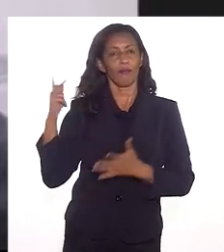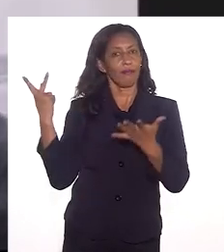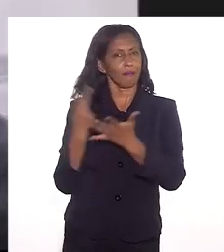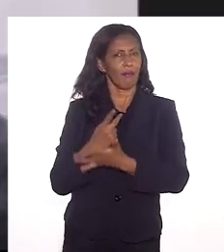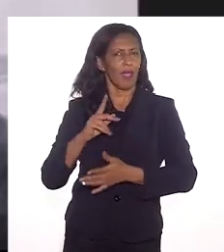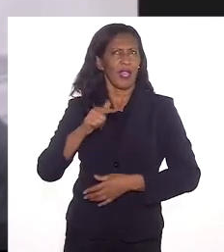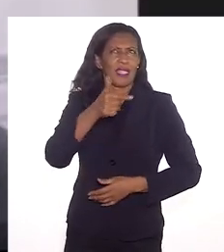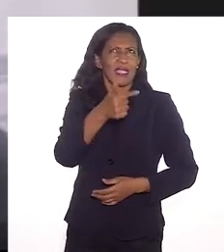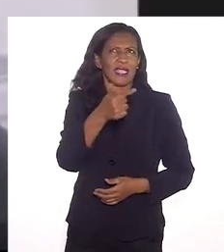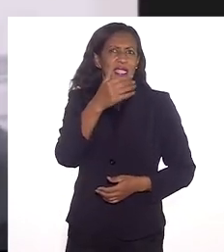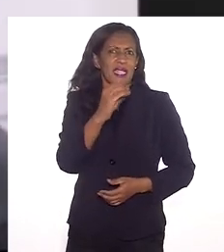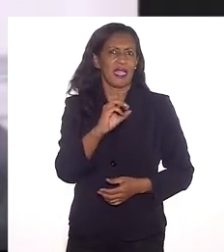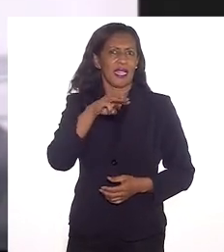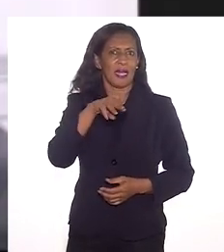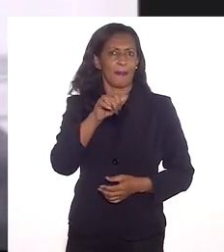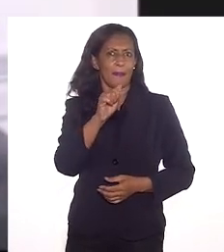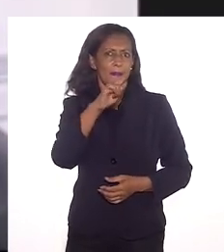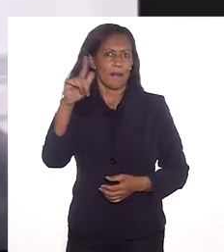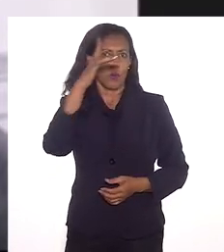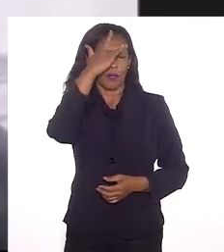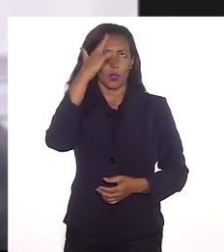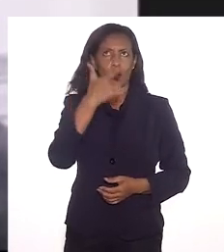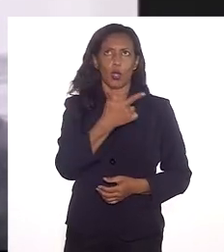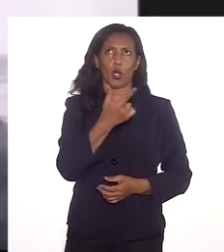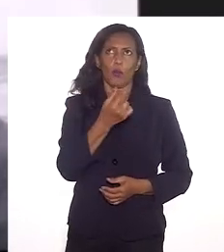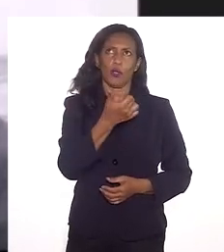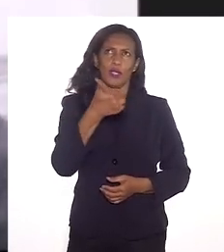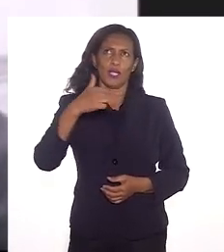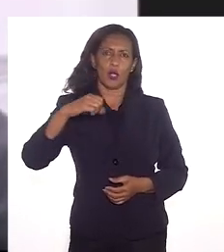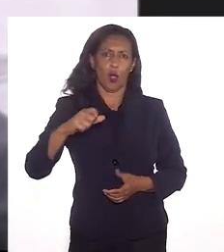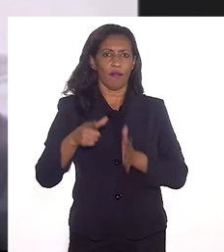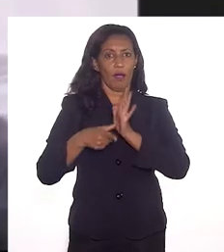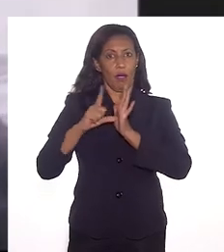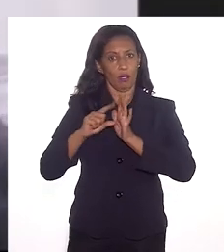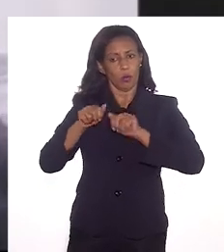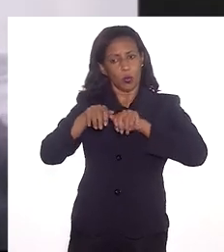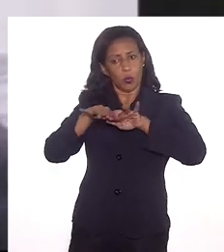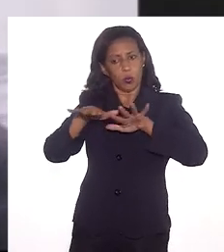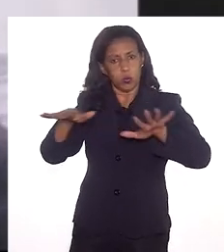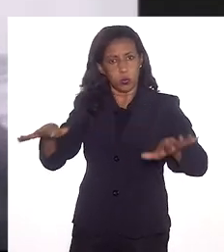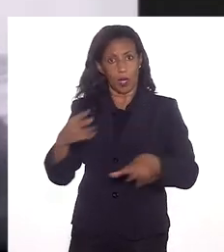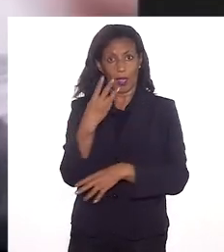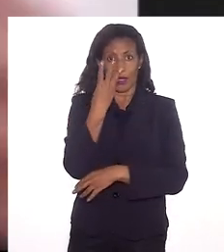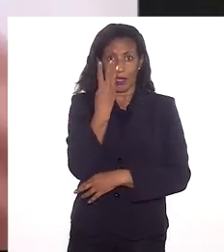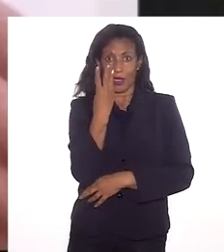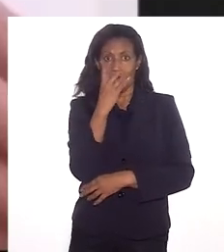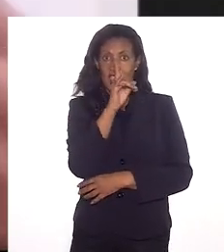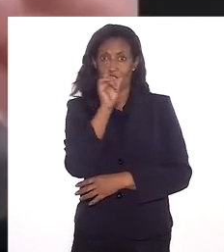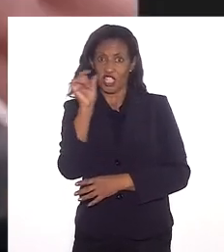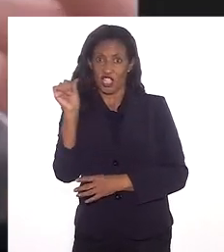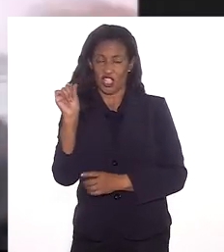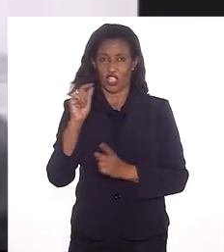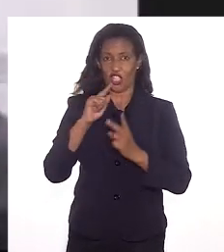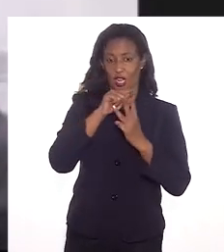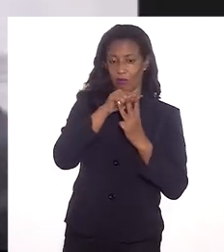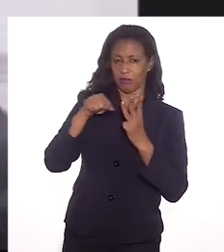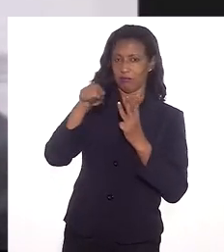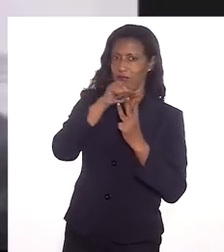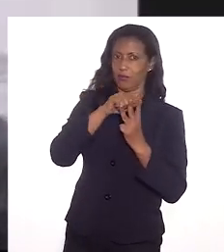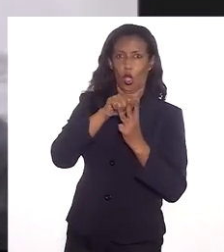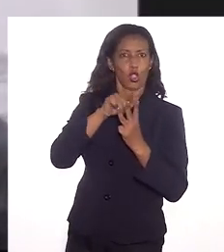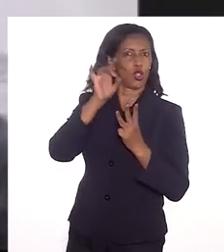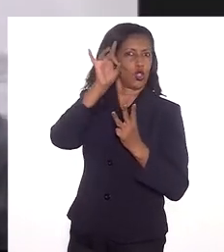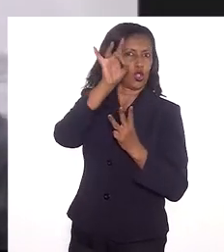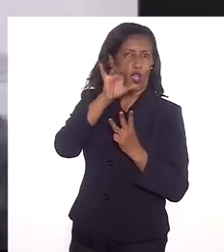Hoje ele leva 70 mil pessoas né levou em 2019 a gente tá pandemias 60 mil pessoas durante os três dias então são